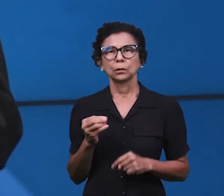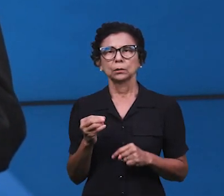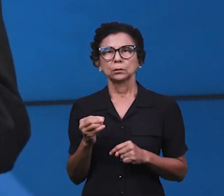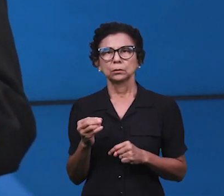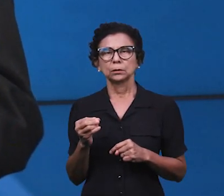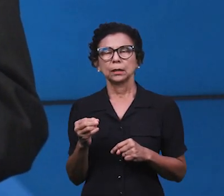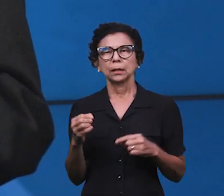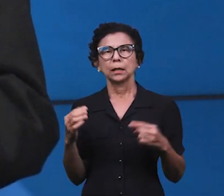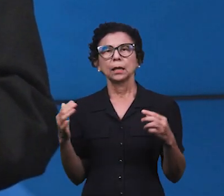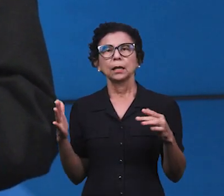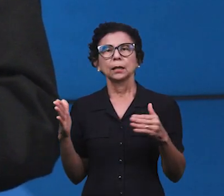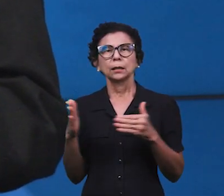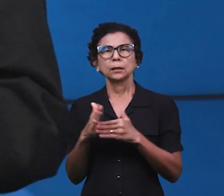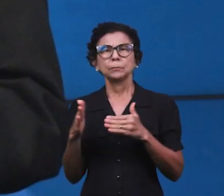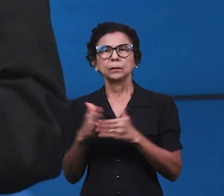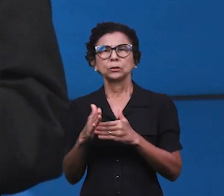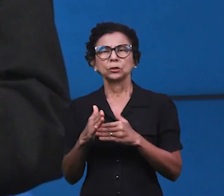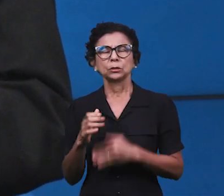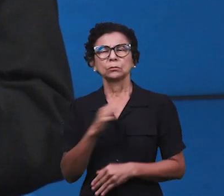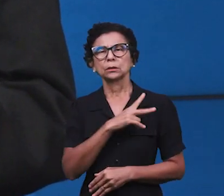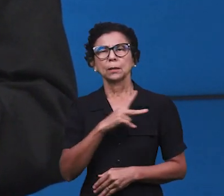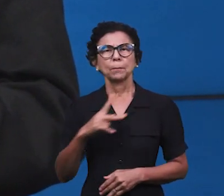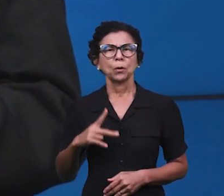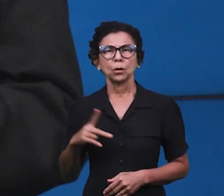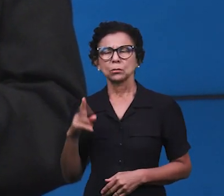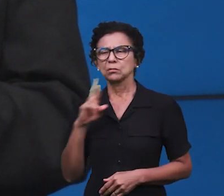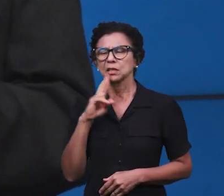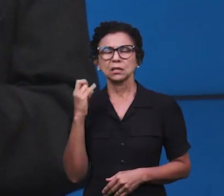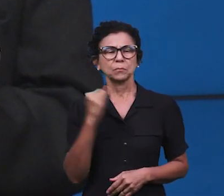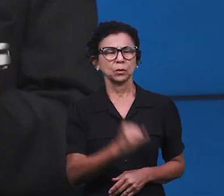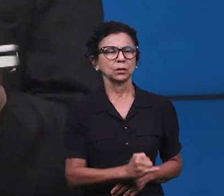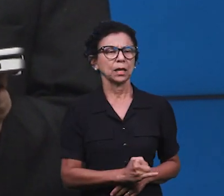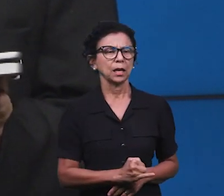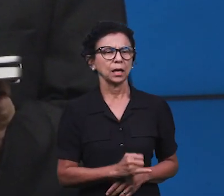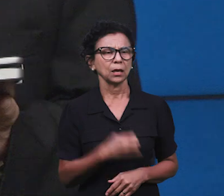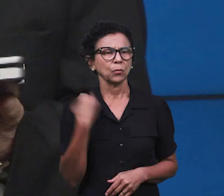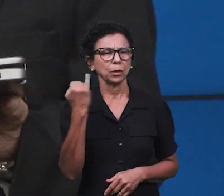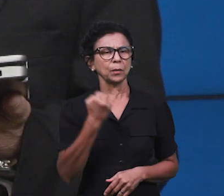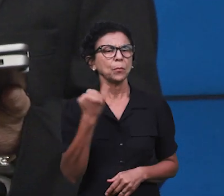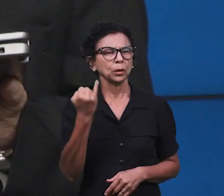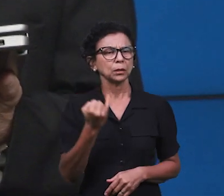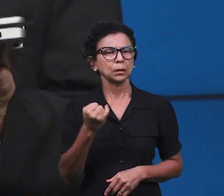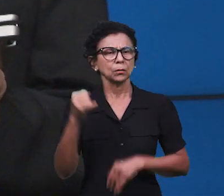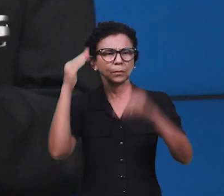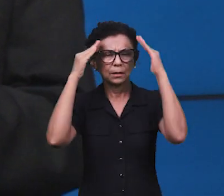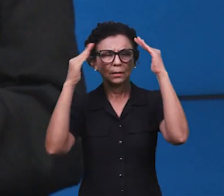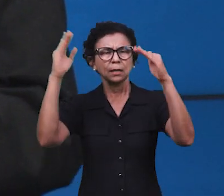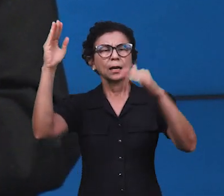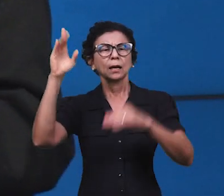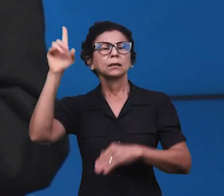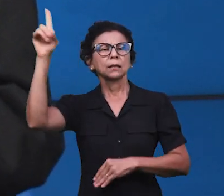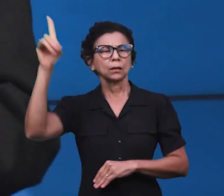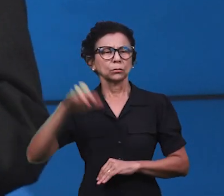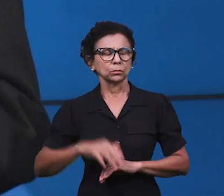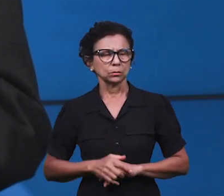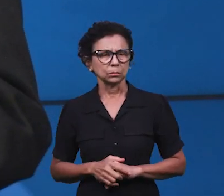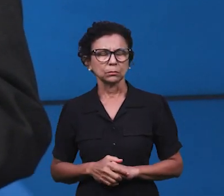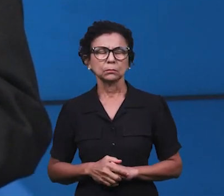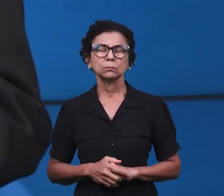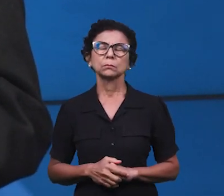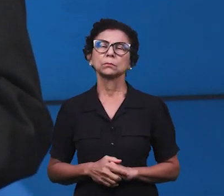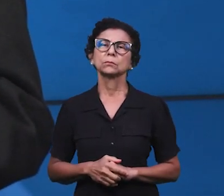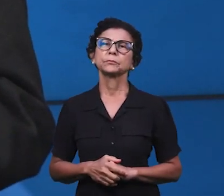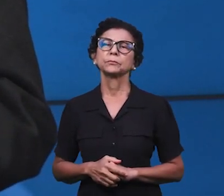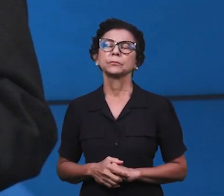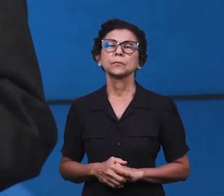mais importa obedecer a Deus do que aos homens. Muito bem, boa a resposta de vocês, né? O recurso usado ali foi